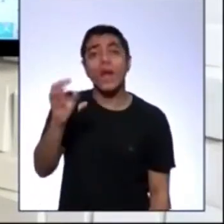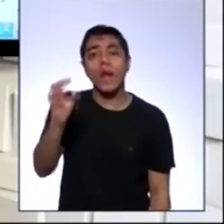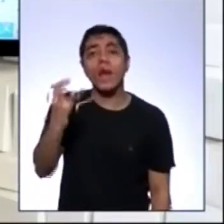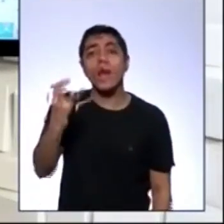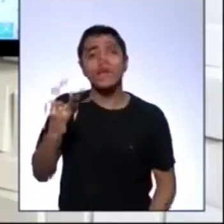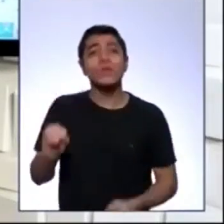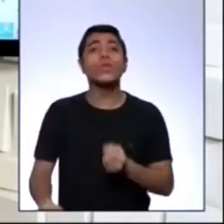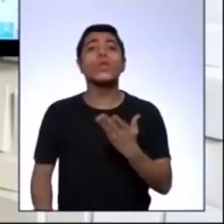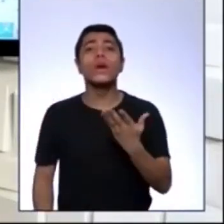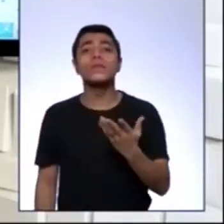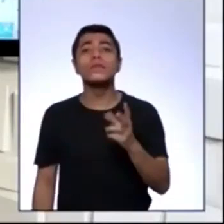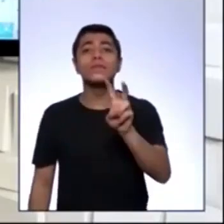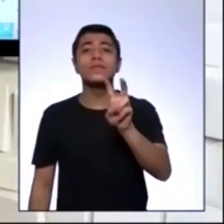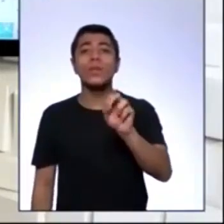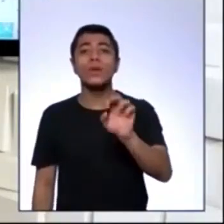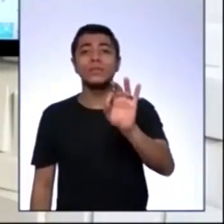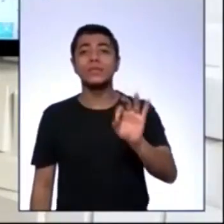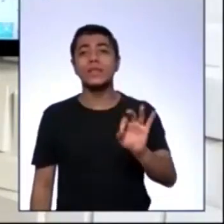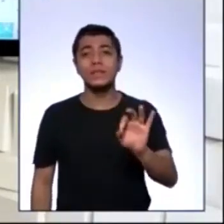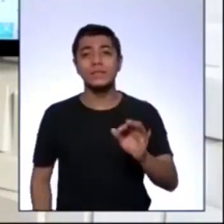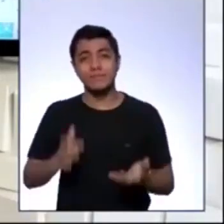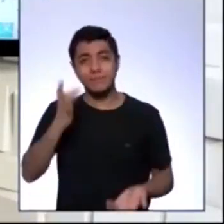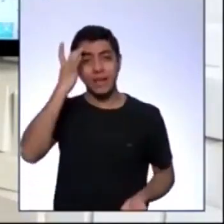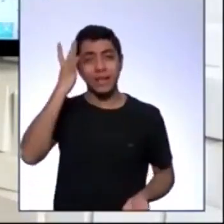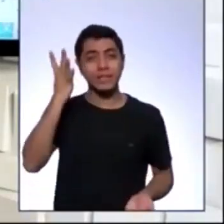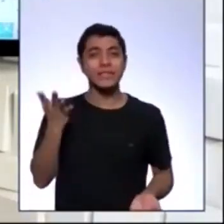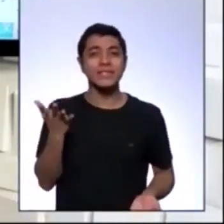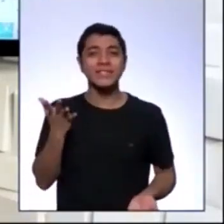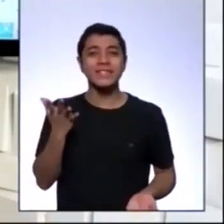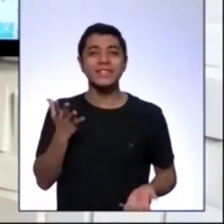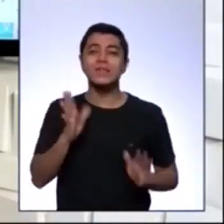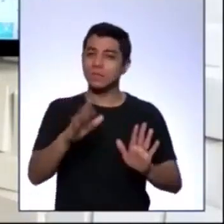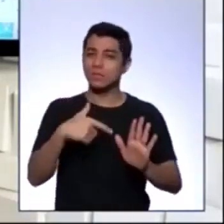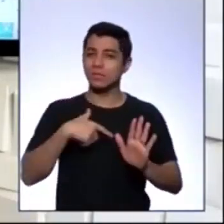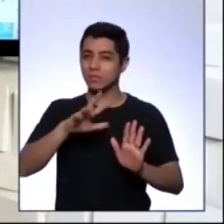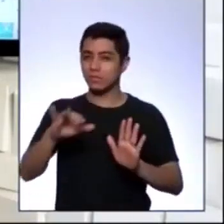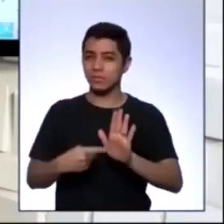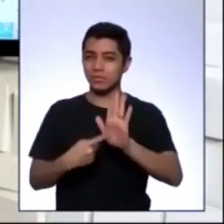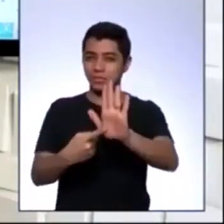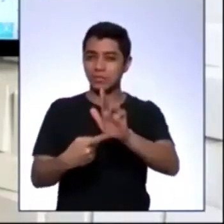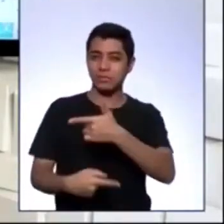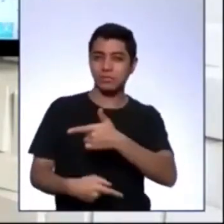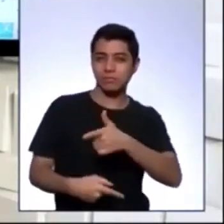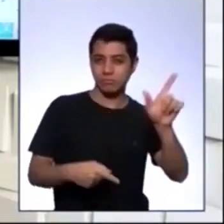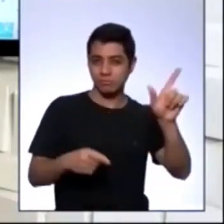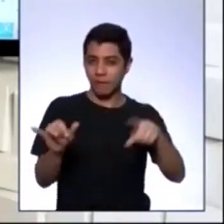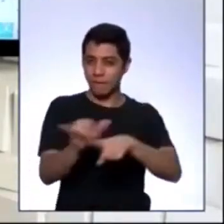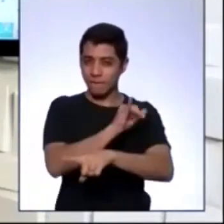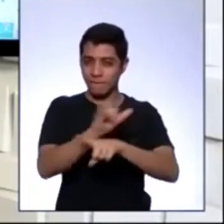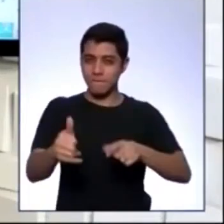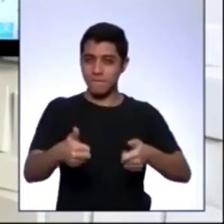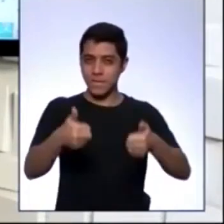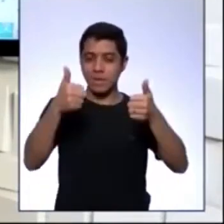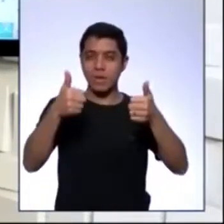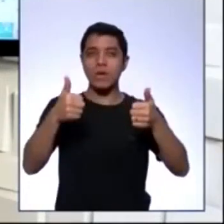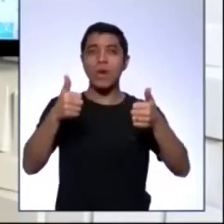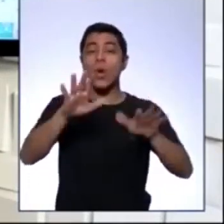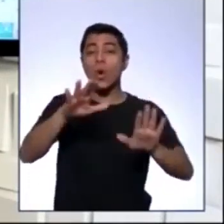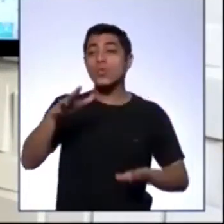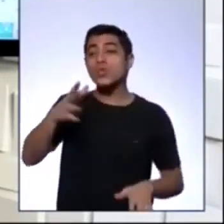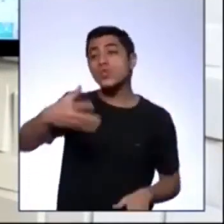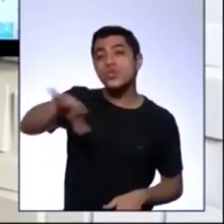que pode ser qualquer número como é que todo mundo faz não Vou proibir não vou te proibir